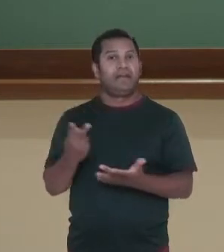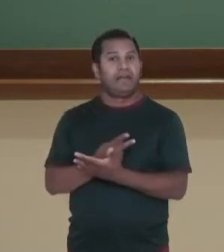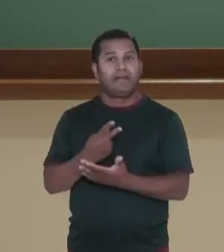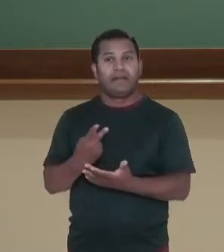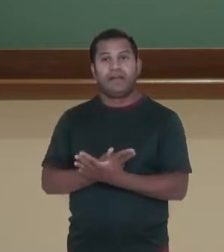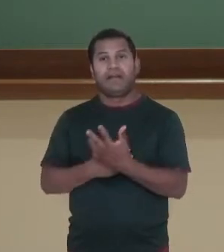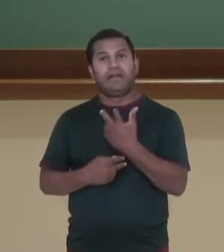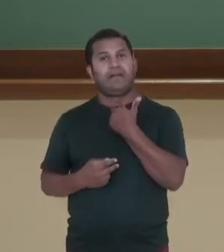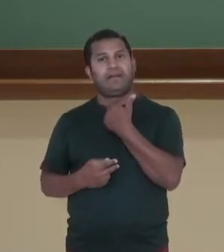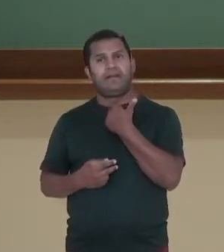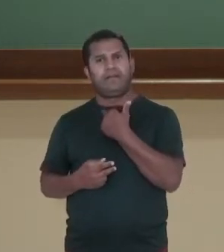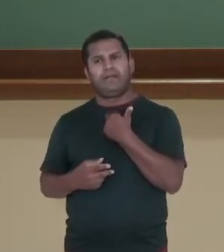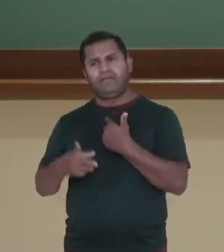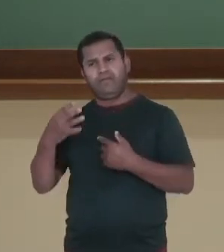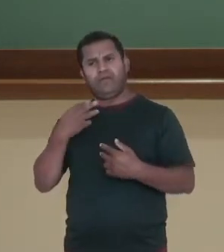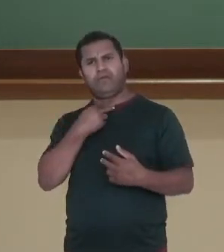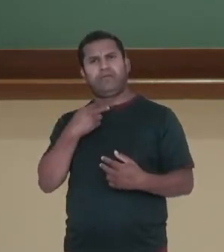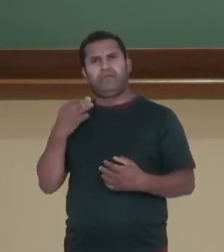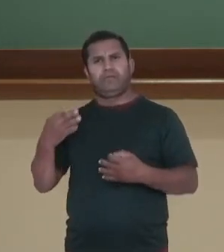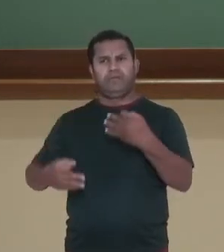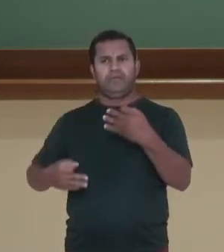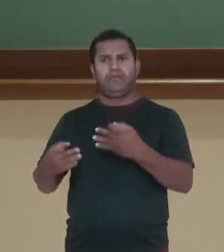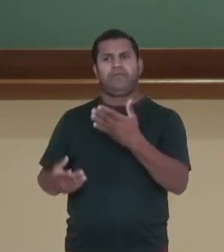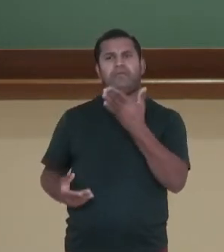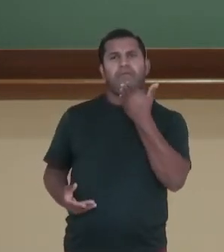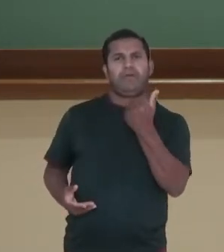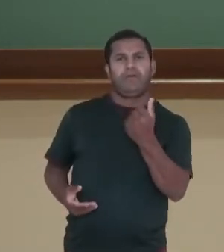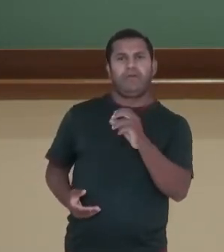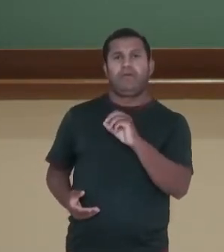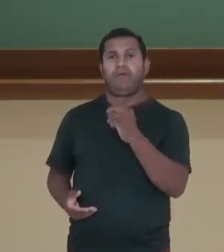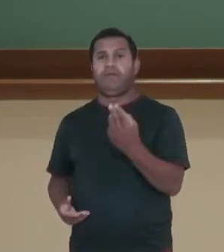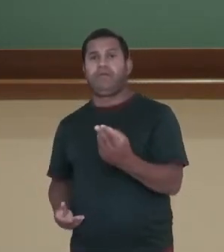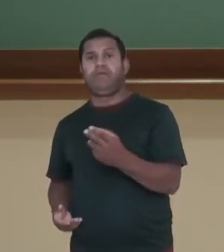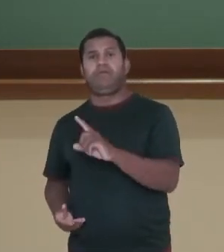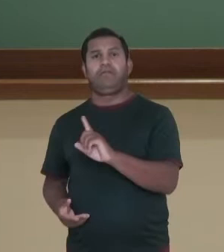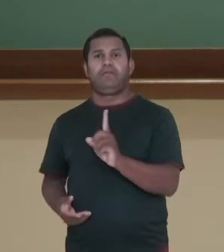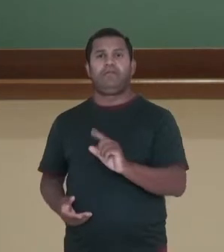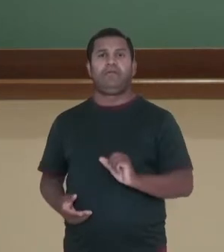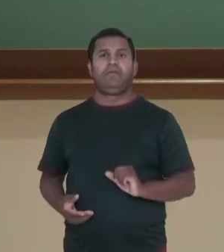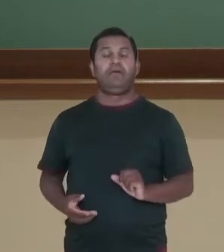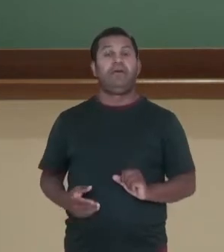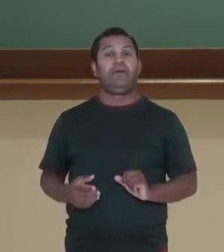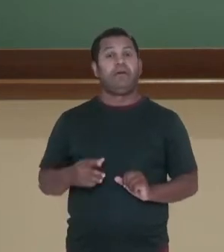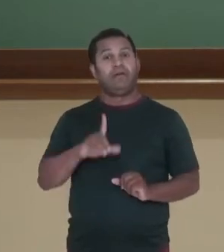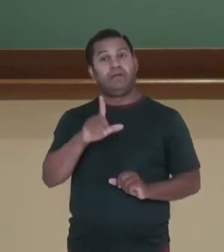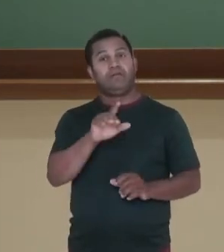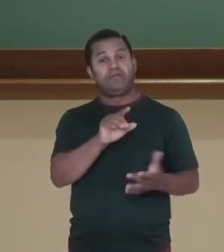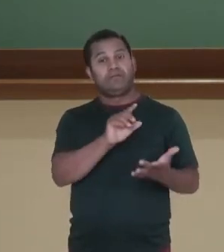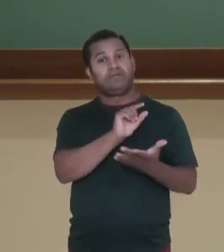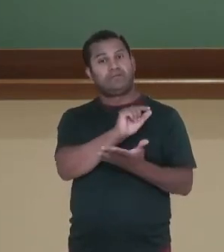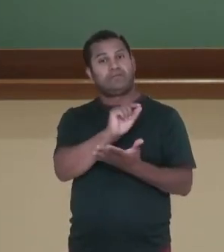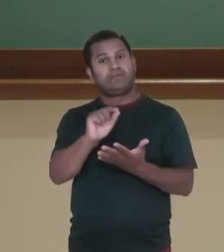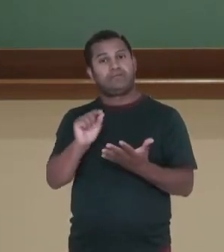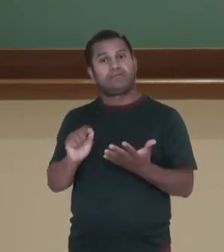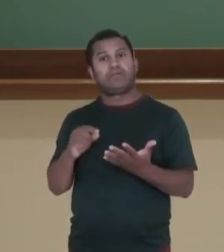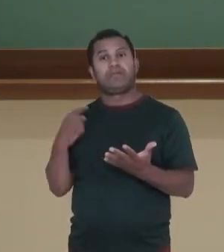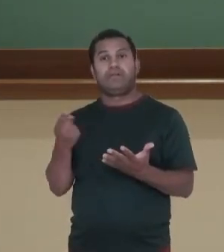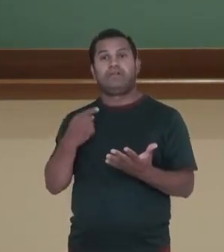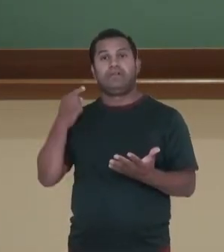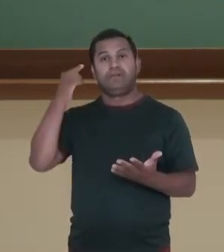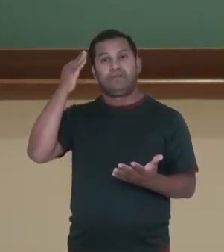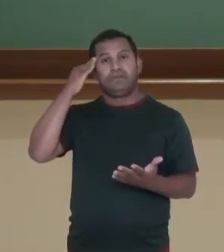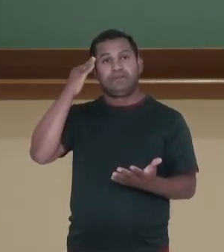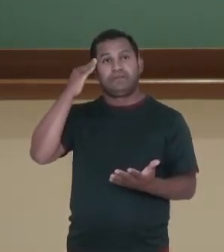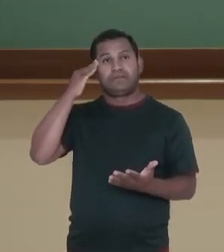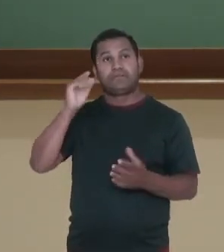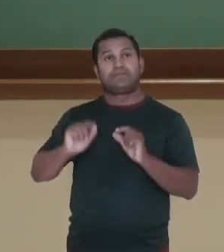um melhor do que o outro. São características que são agradáveis para um ou para o outro, né? Então, por isso que ele é um dos princípios da bioética, um